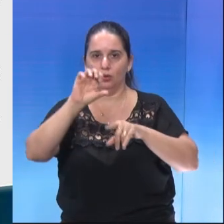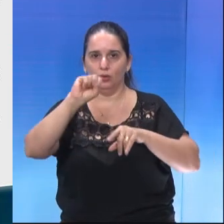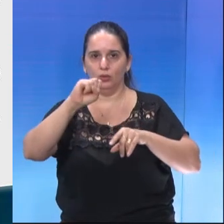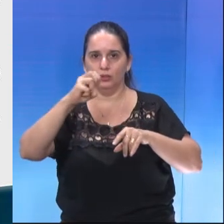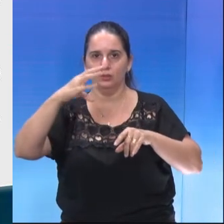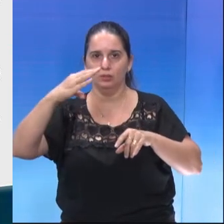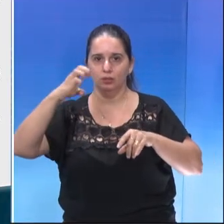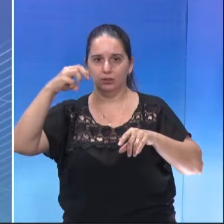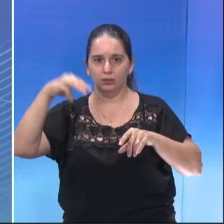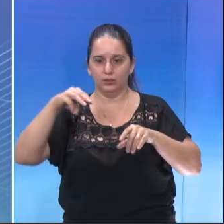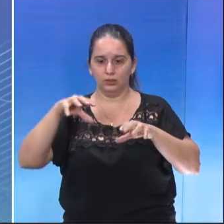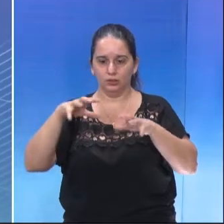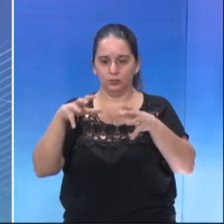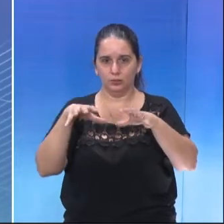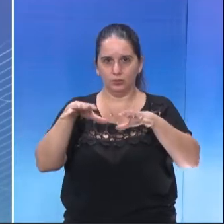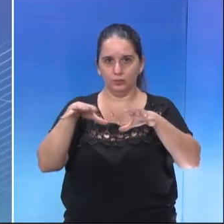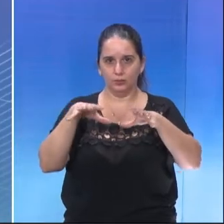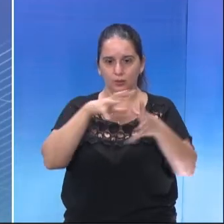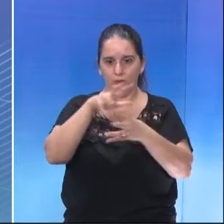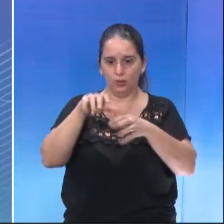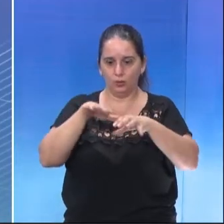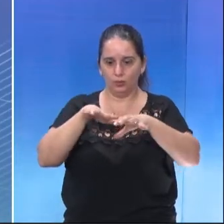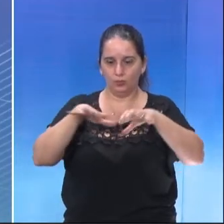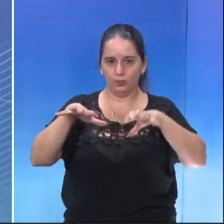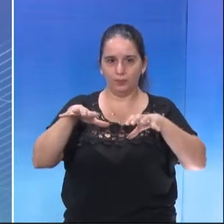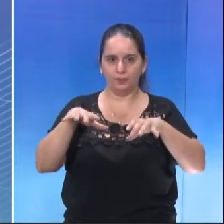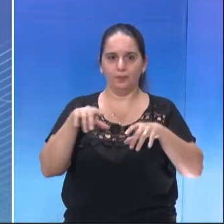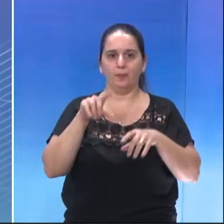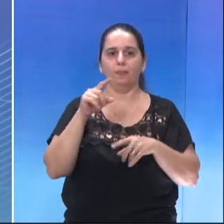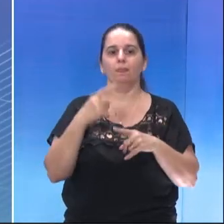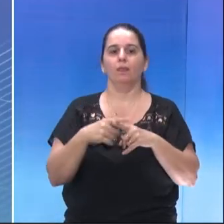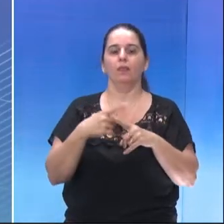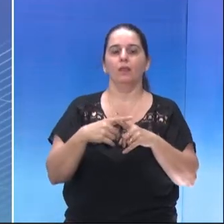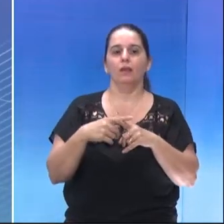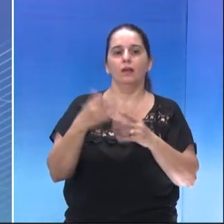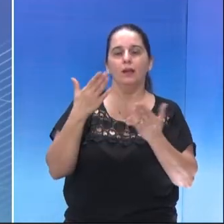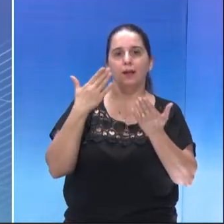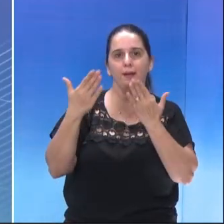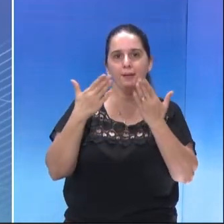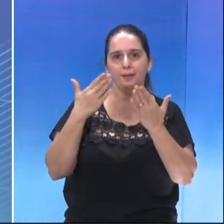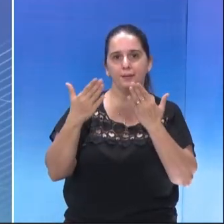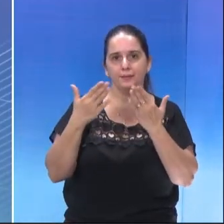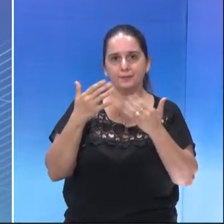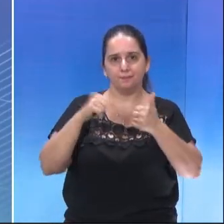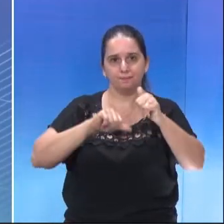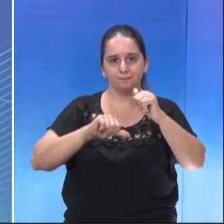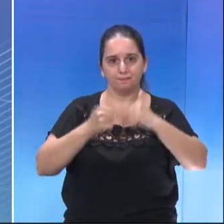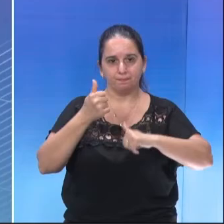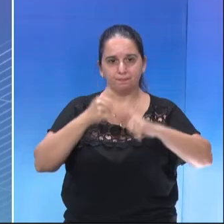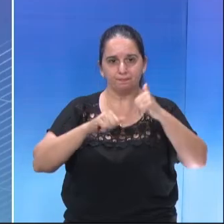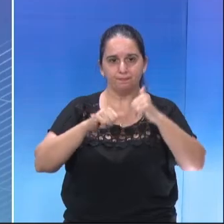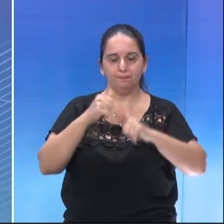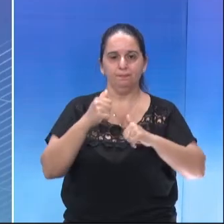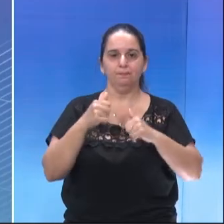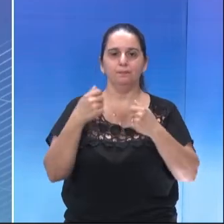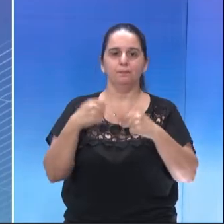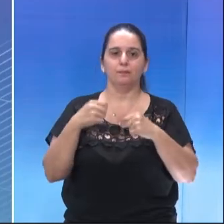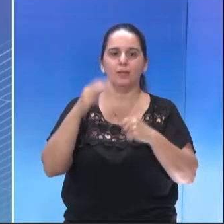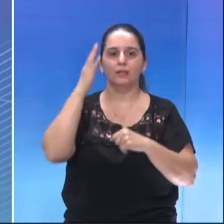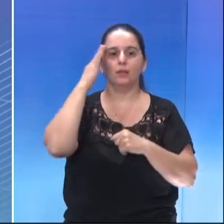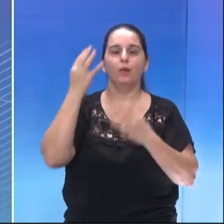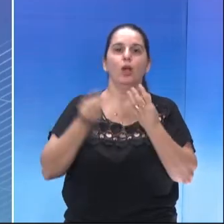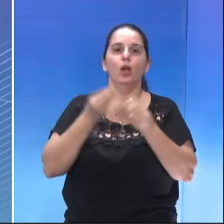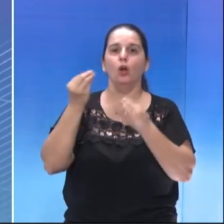Pessoal, para a gente analisar essa questão, é importante vocês levarem em consideração o seguinte: a formação do nosso planeta, tá ok?